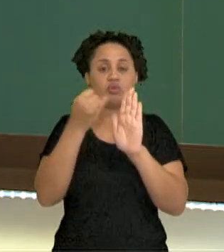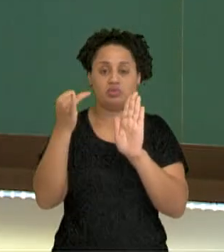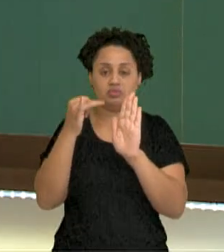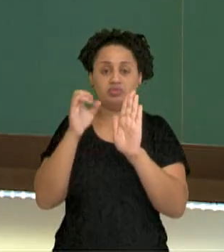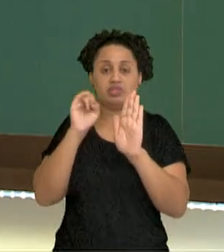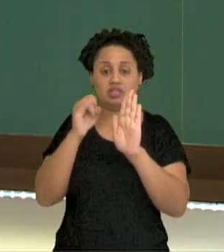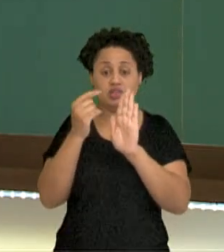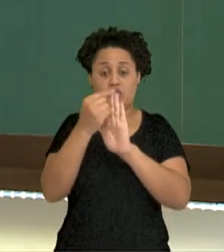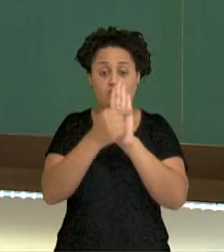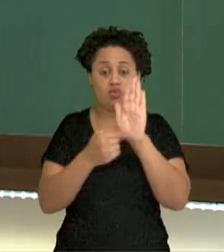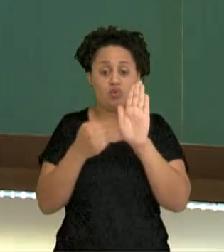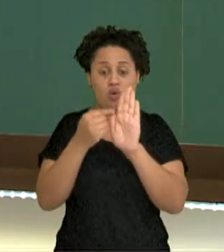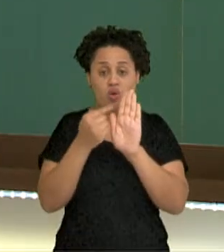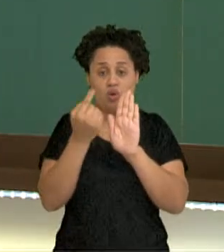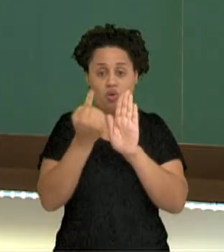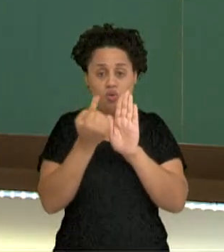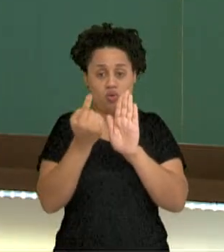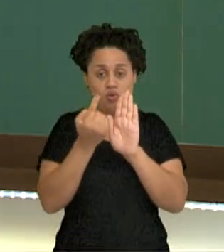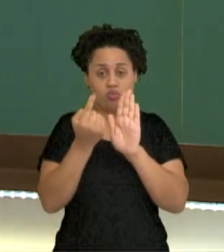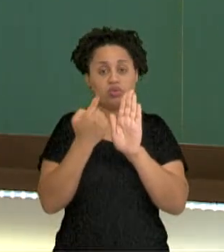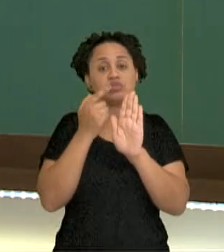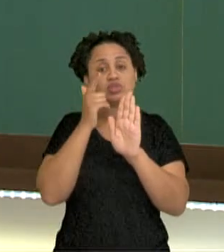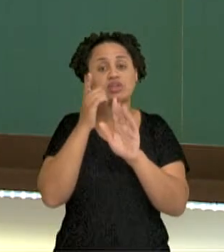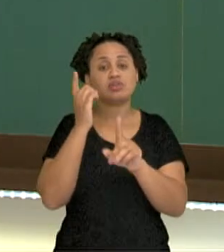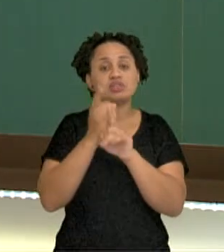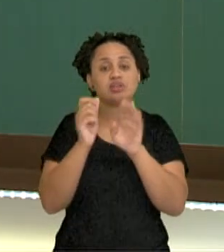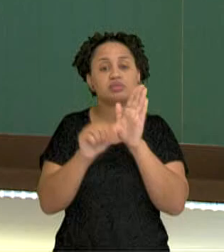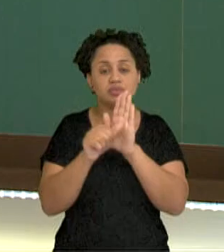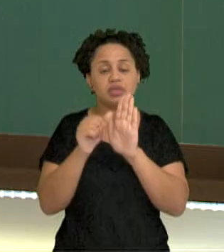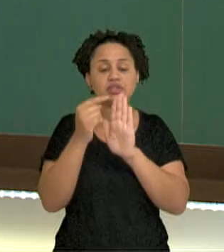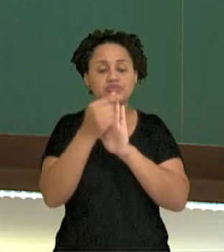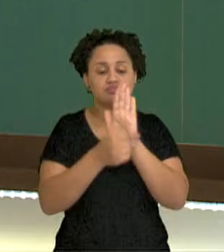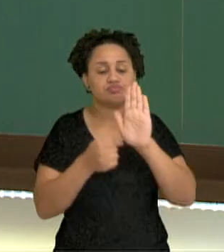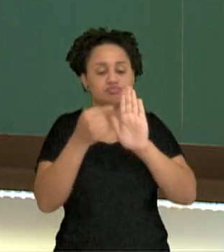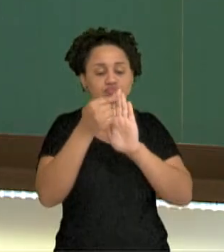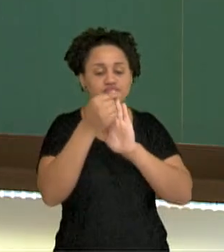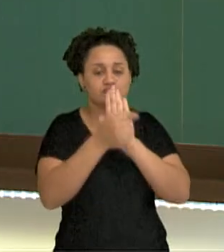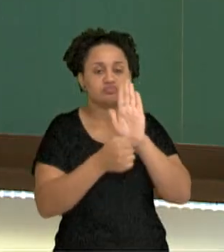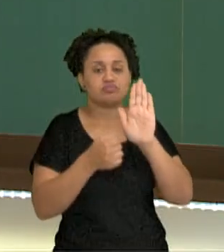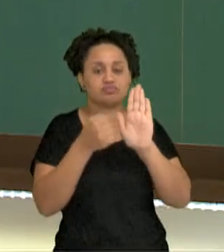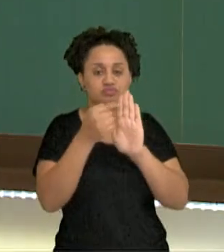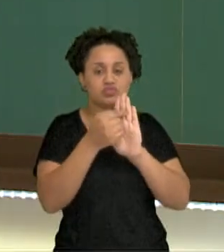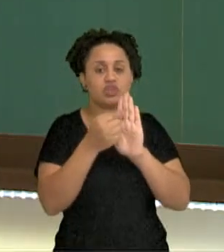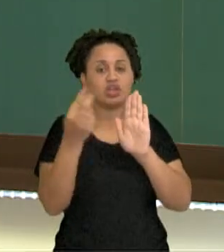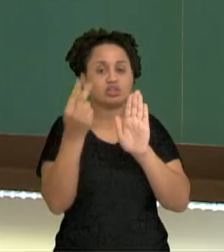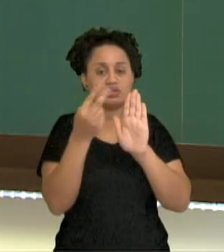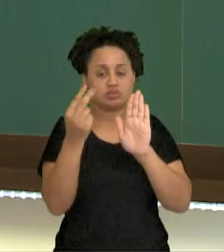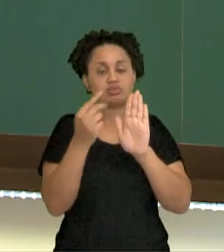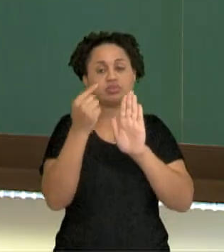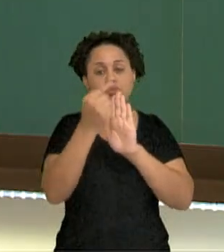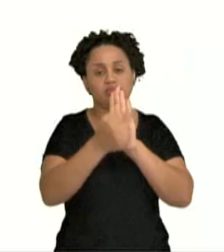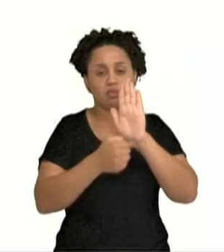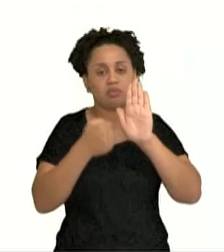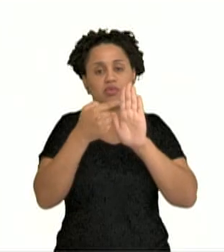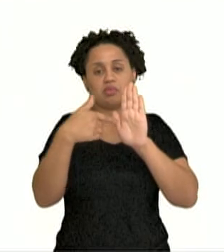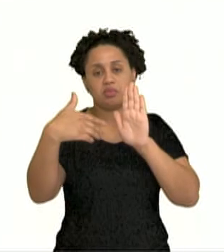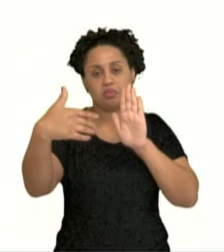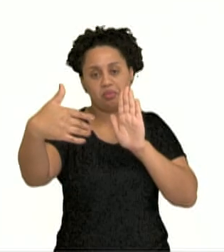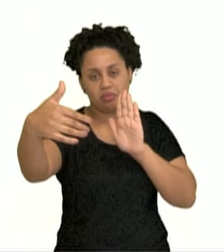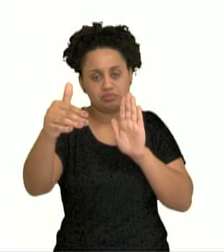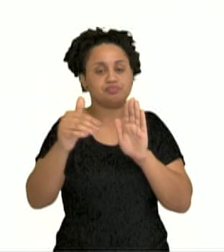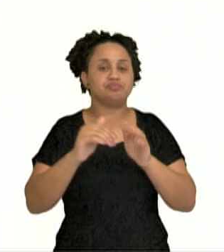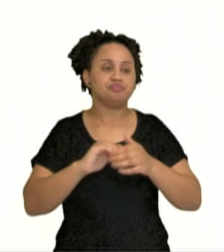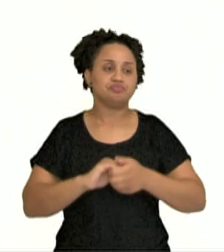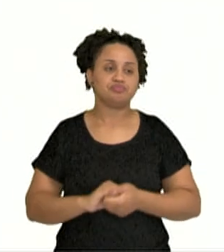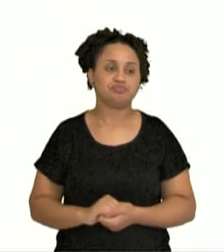uma volta só, você encontra a primeira determinação. Se ele der 2 voltas, a segunda e assim por